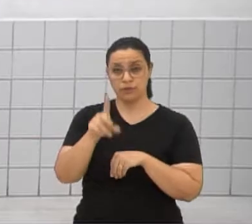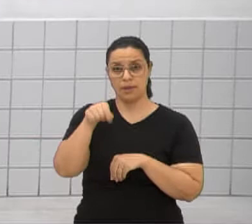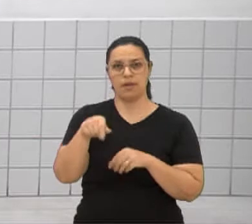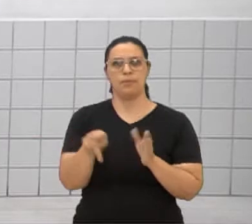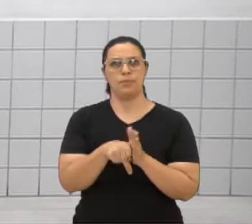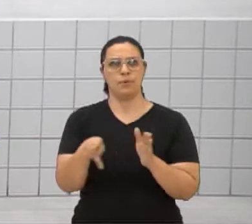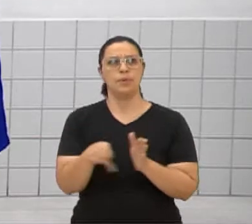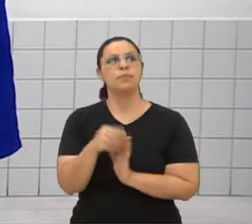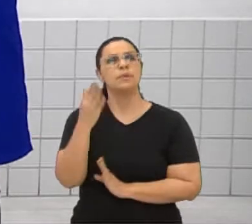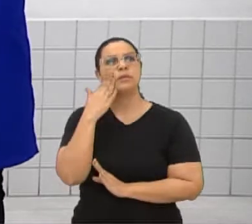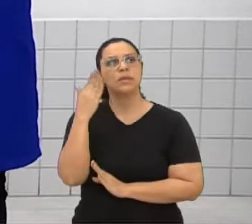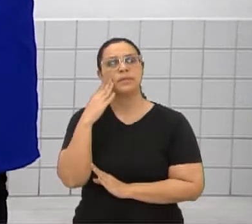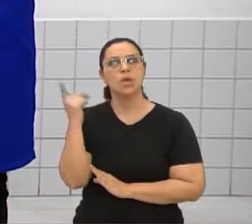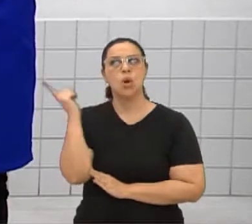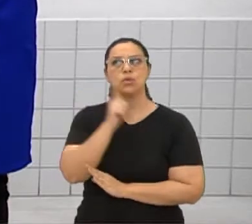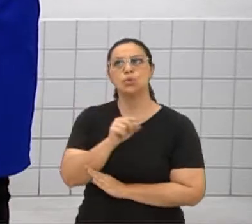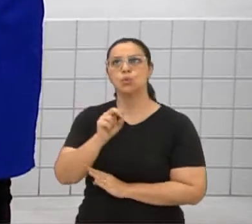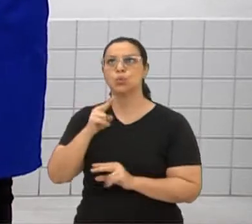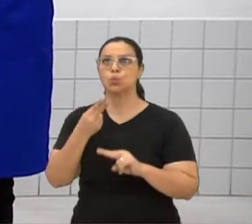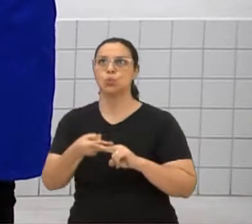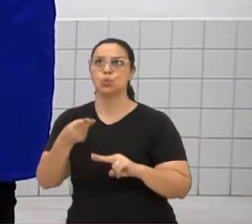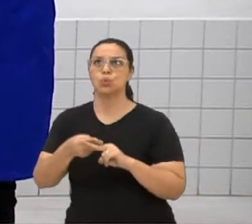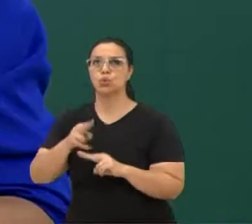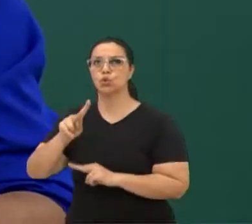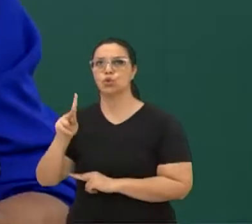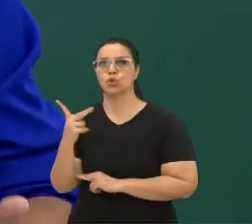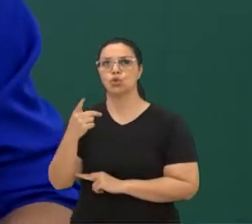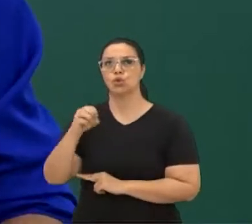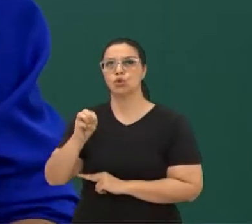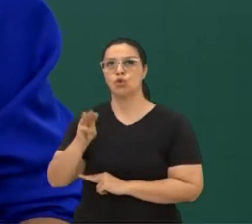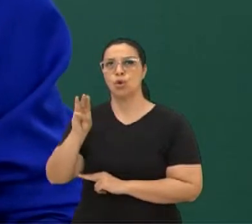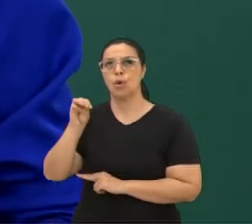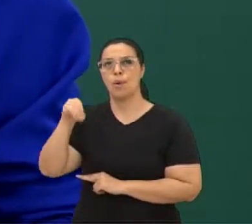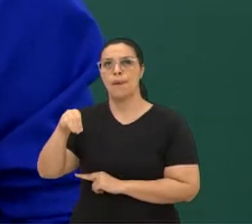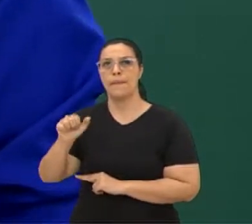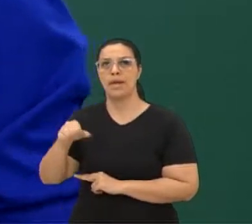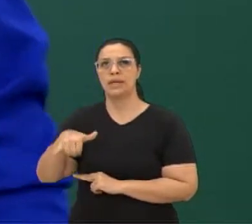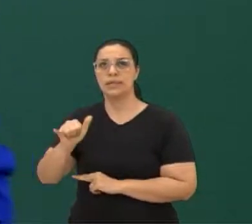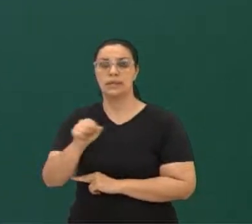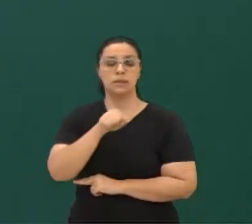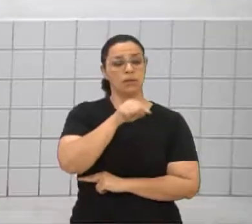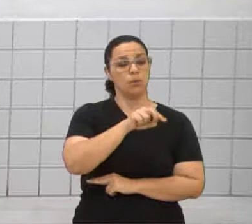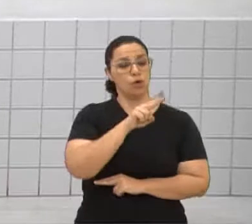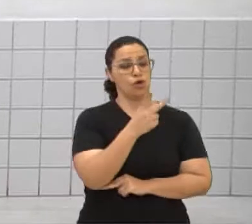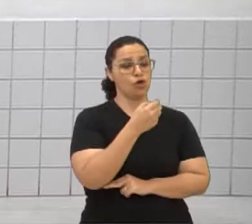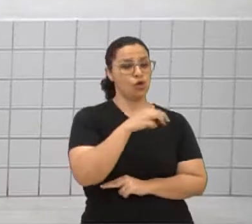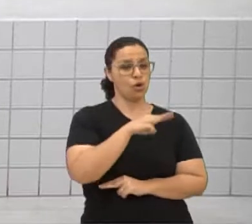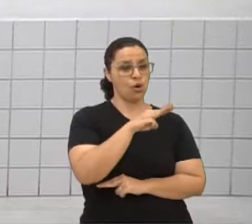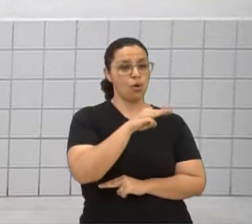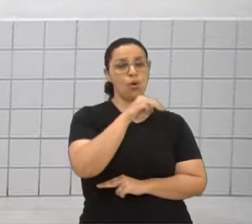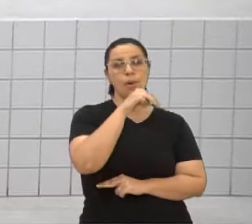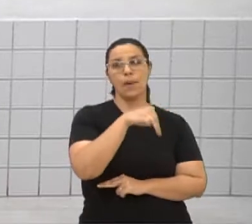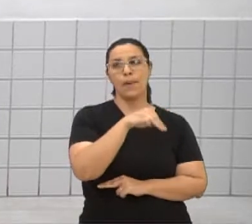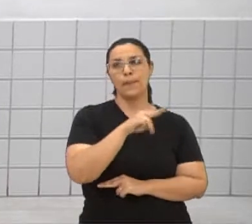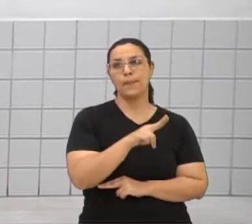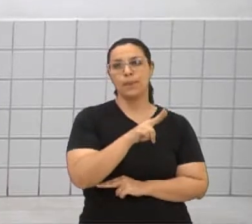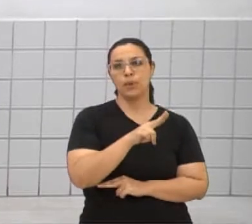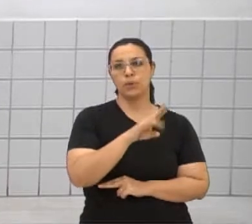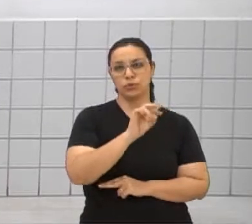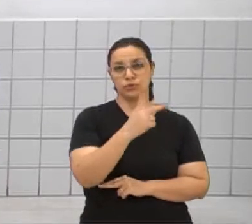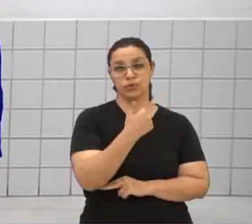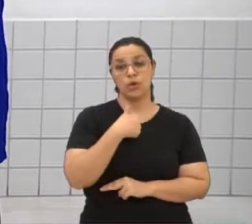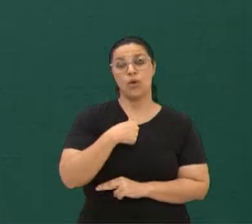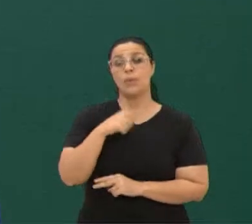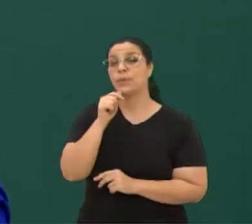para você poder chegar à conclusão se você utiliza o roménia Robert olha sempre o substantivo da frase seis que significa